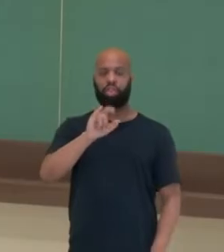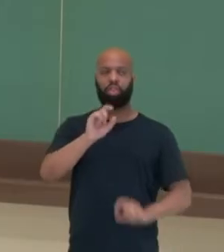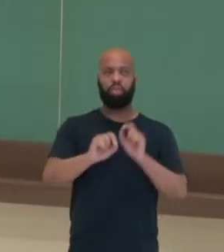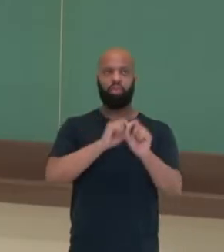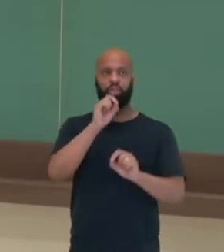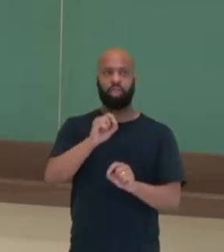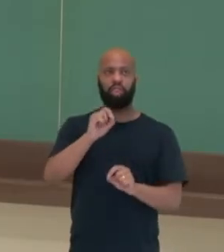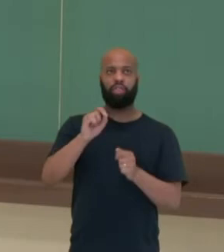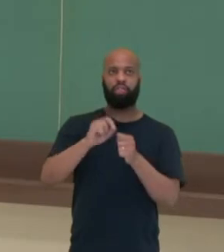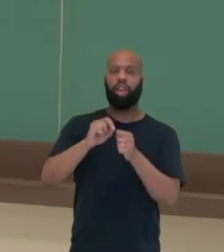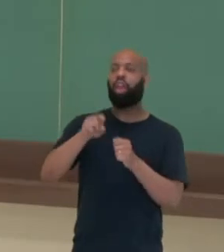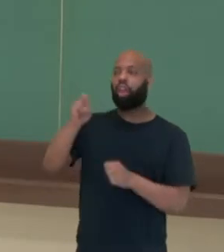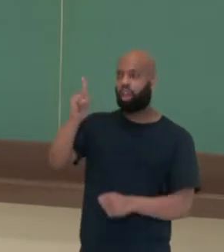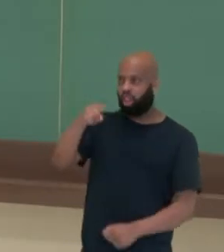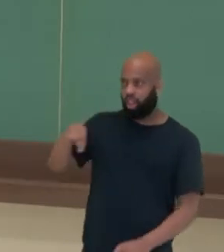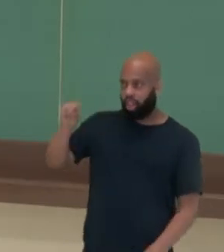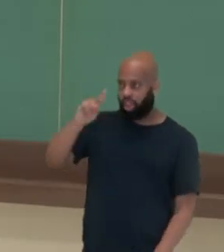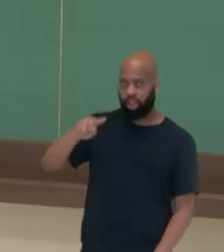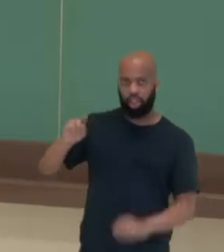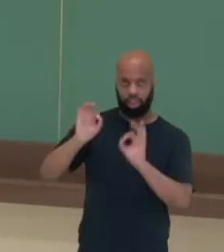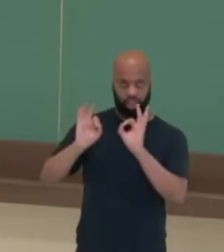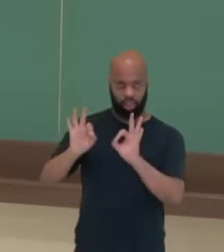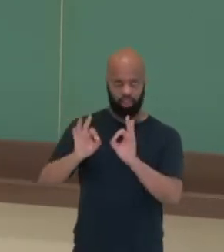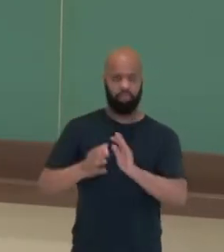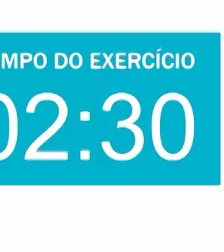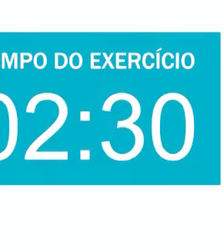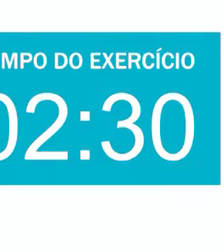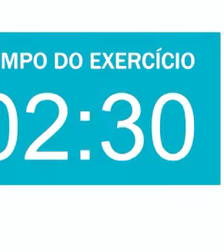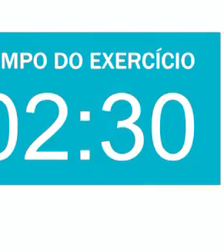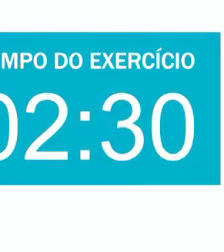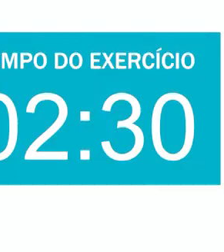com um asterisco. Tempo para você.